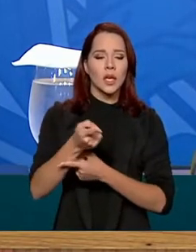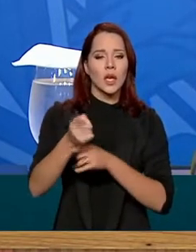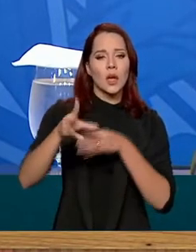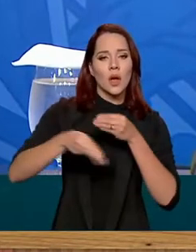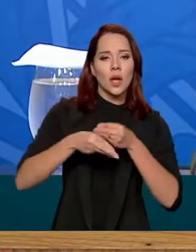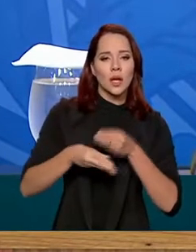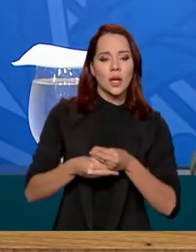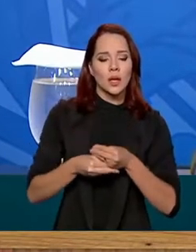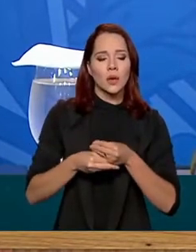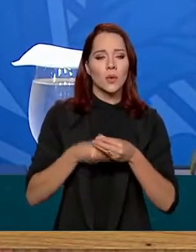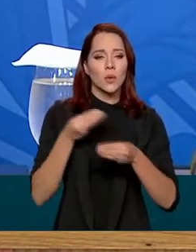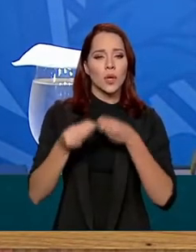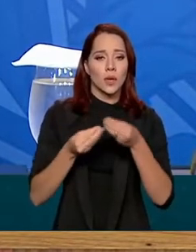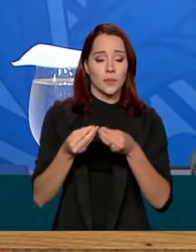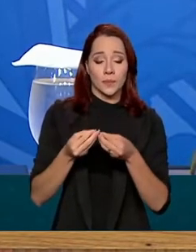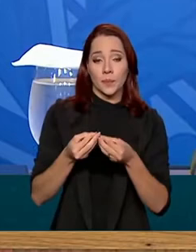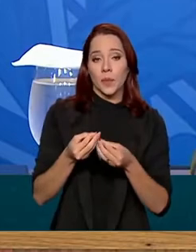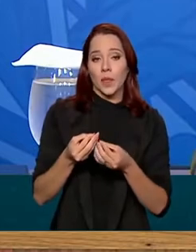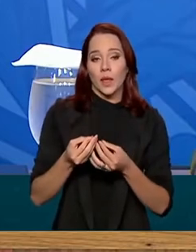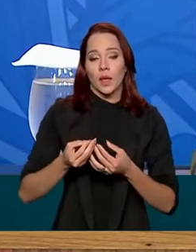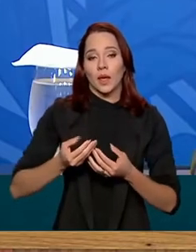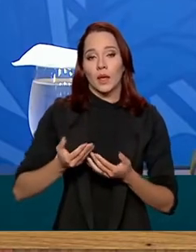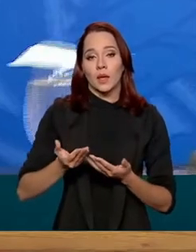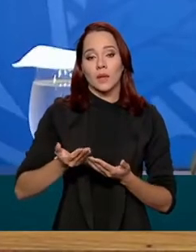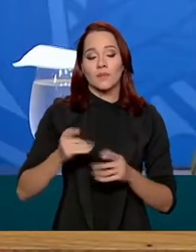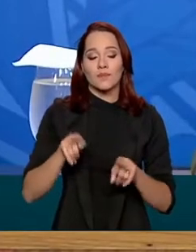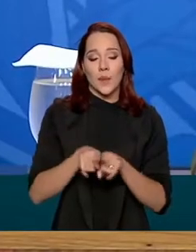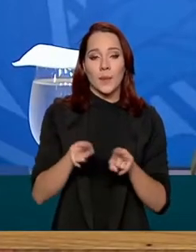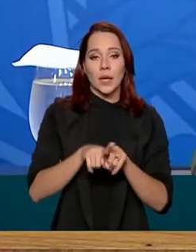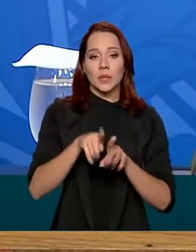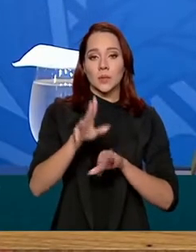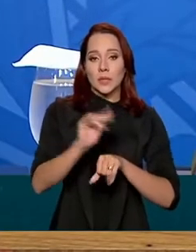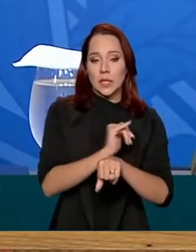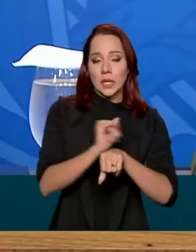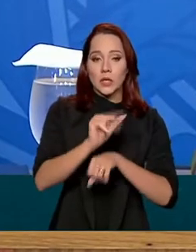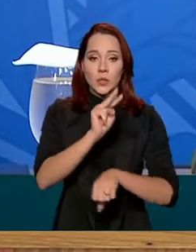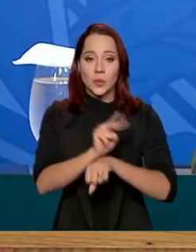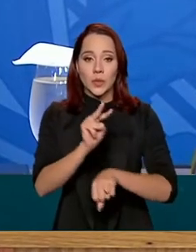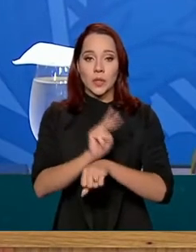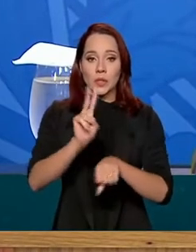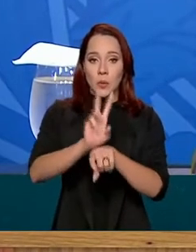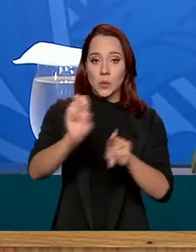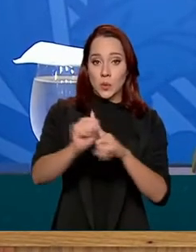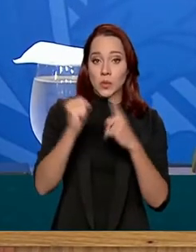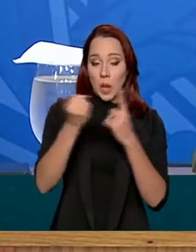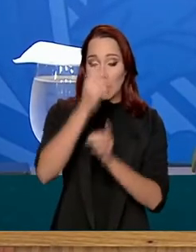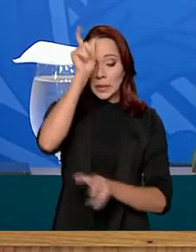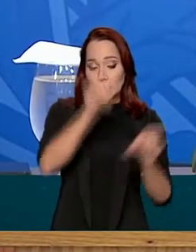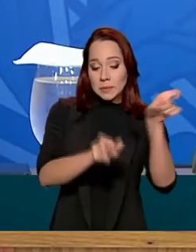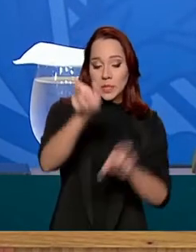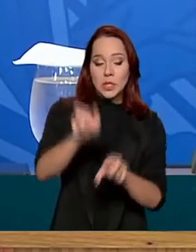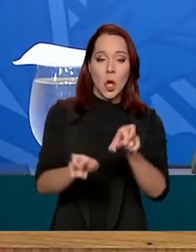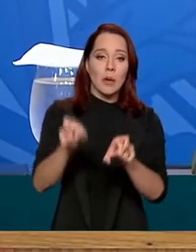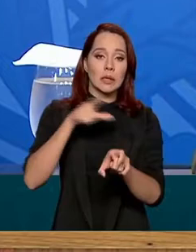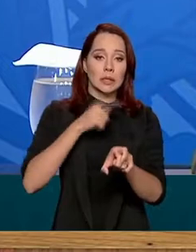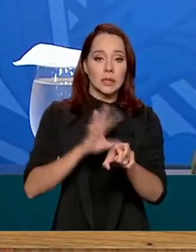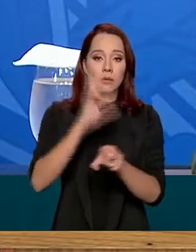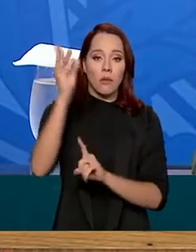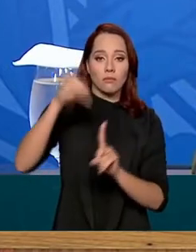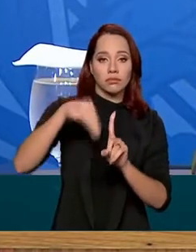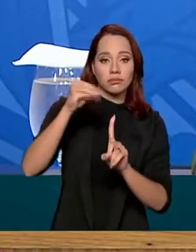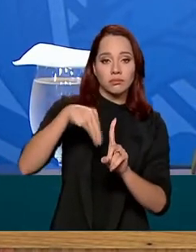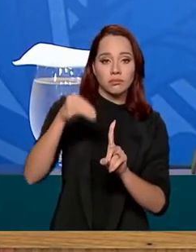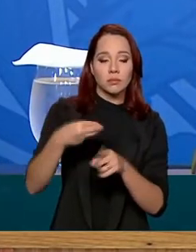de renda, além de um mecanismo de proteção social para aquelas pessoas em situação de